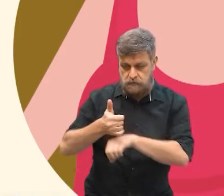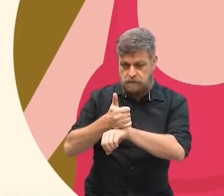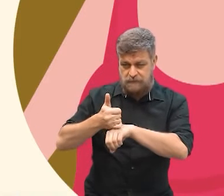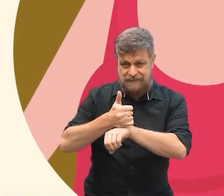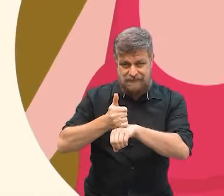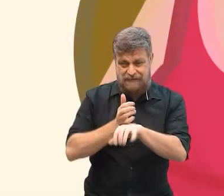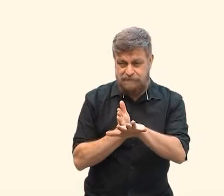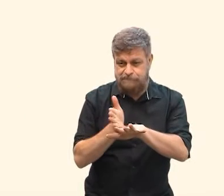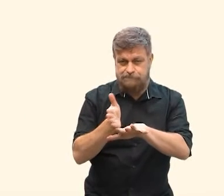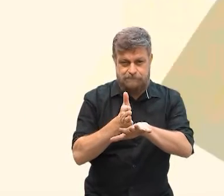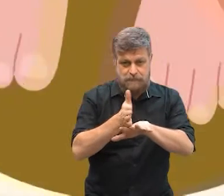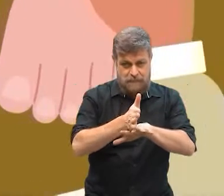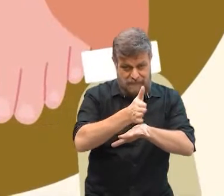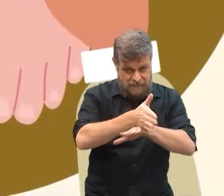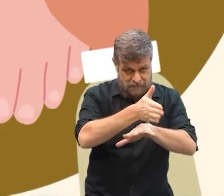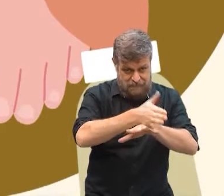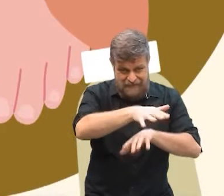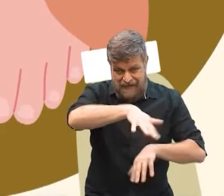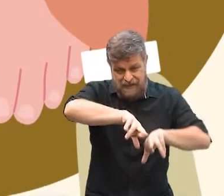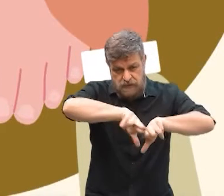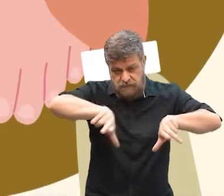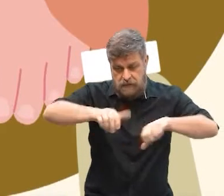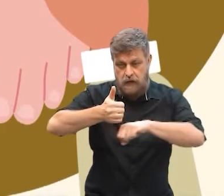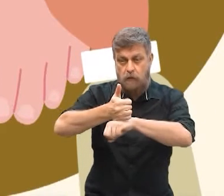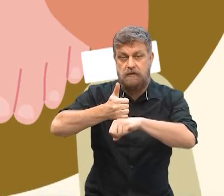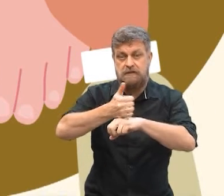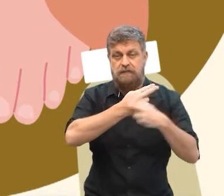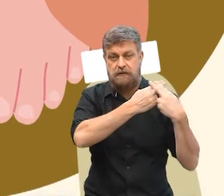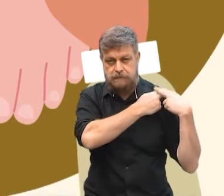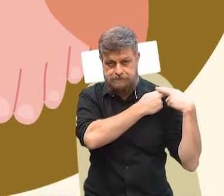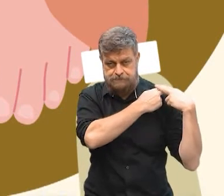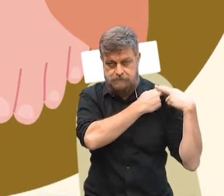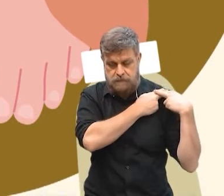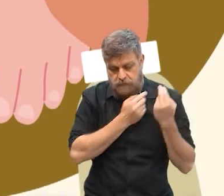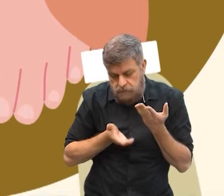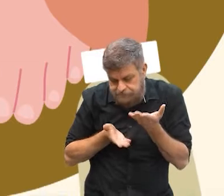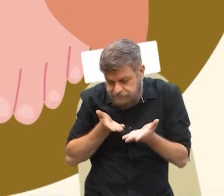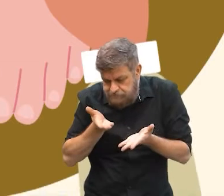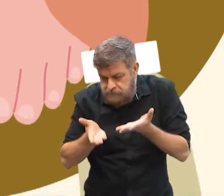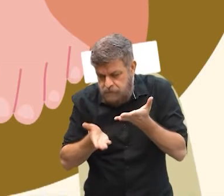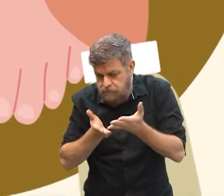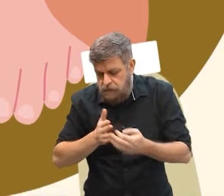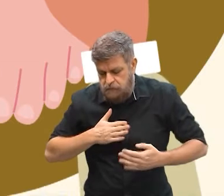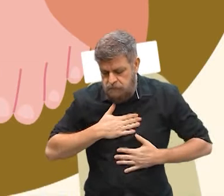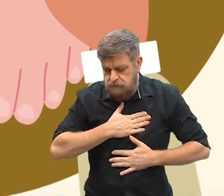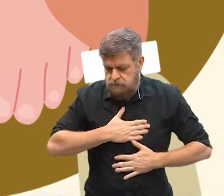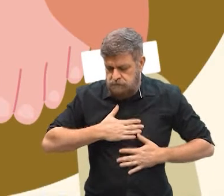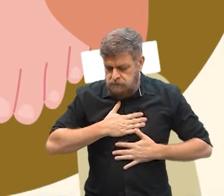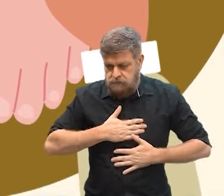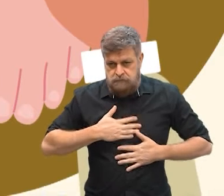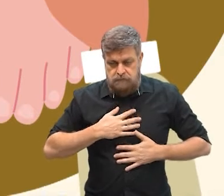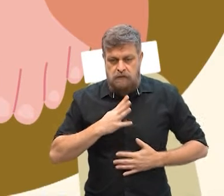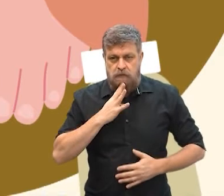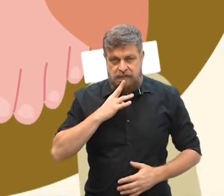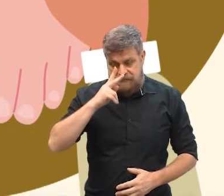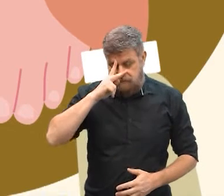bastante diversificado, viu, pessoal? Trata-se de um profissional responsável por proporcionar bem-estar,